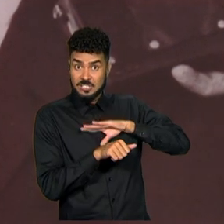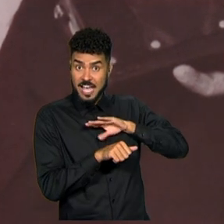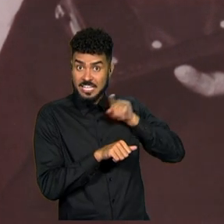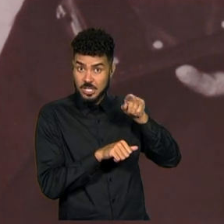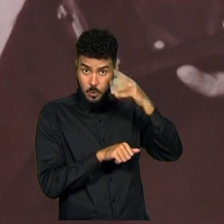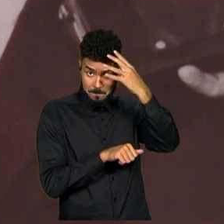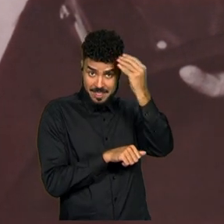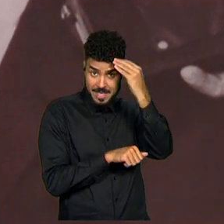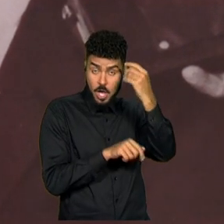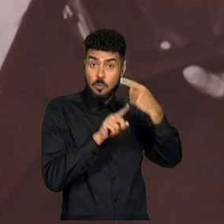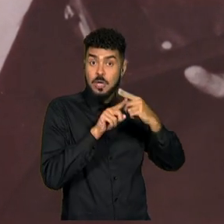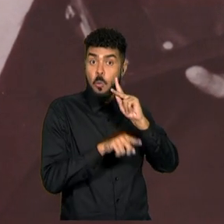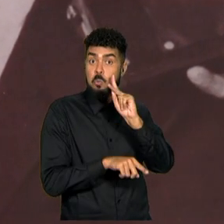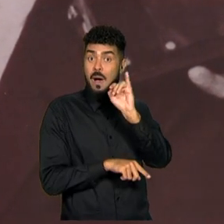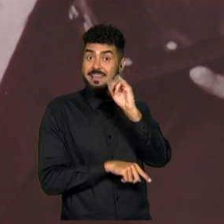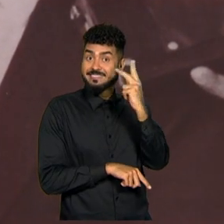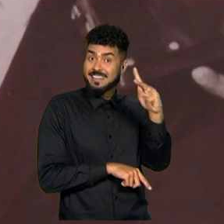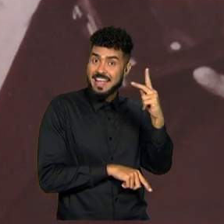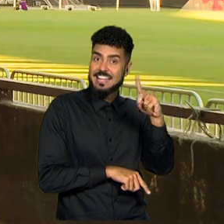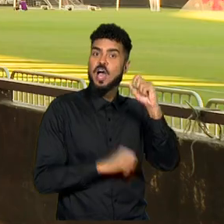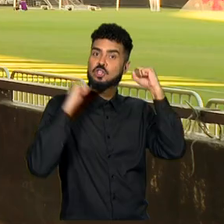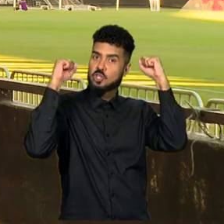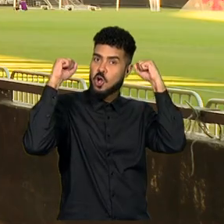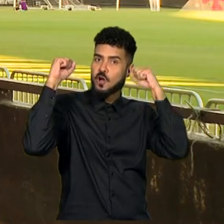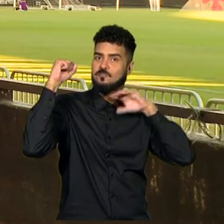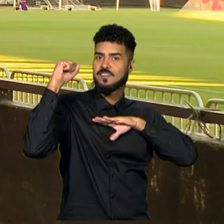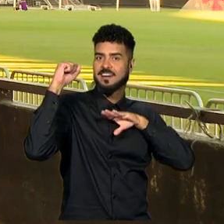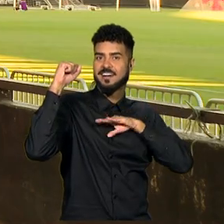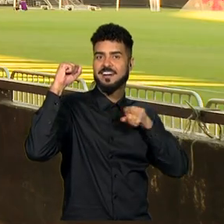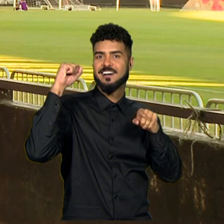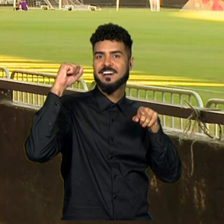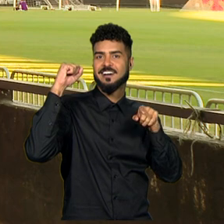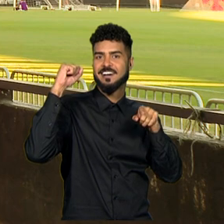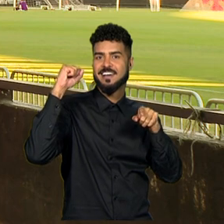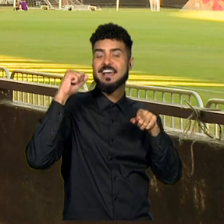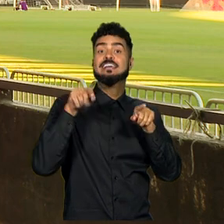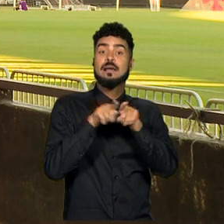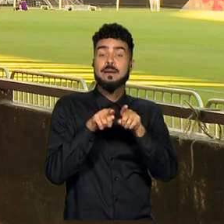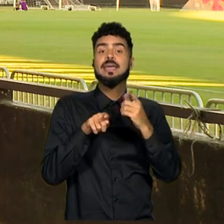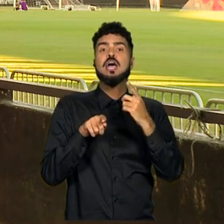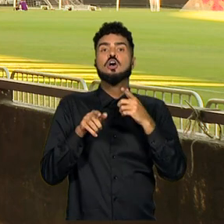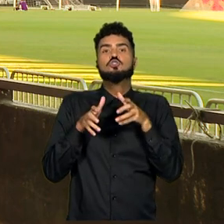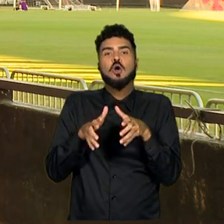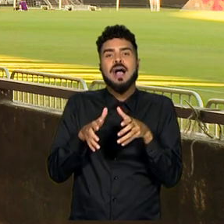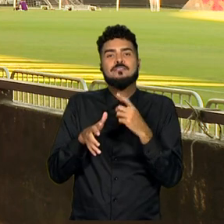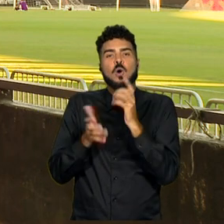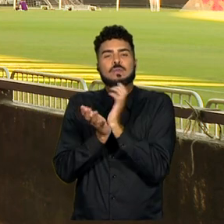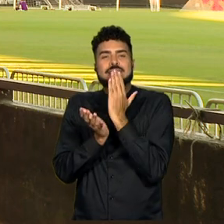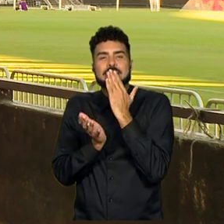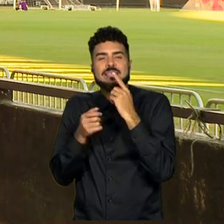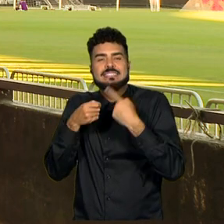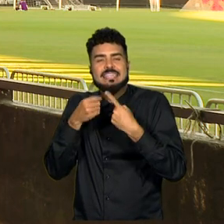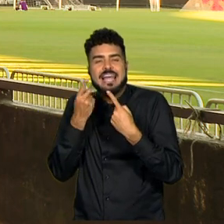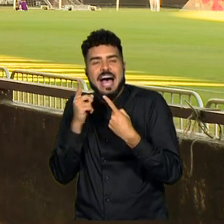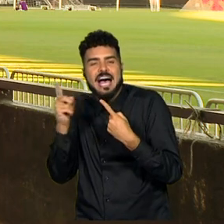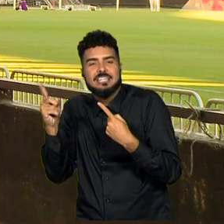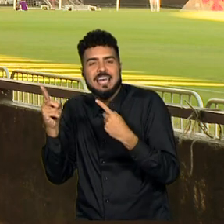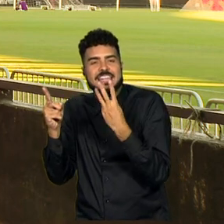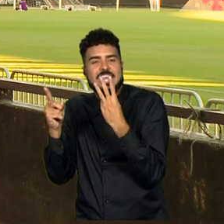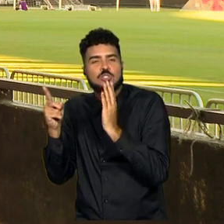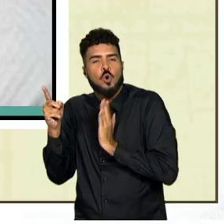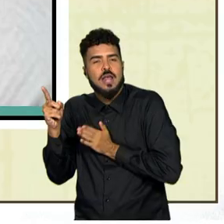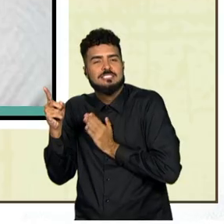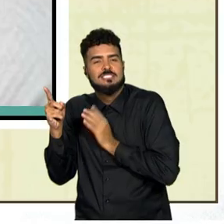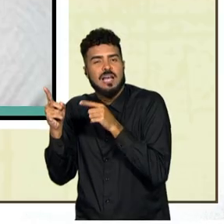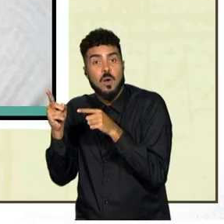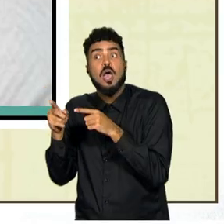do pai. O pai era vascaíno e atuava num Vasco da Gama homônimo da cidade deles, lá em Três